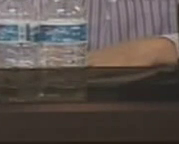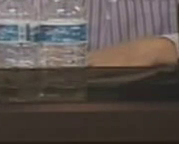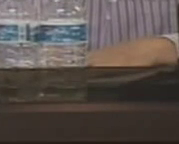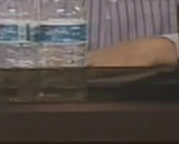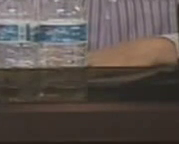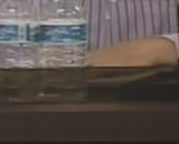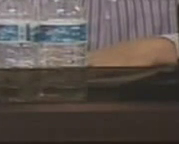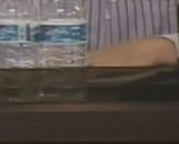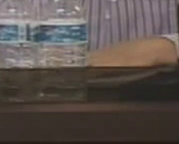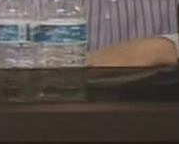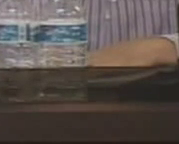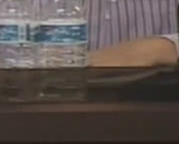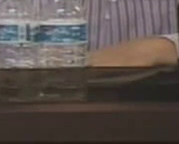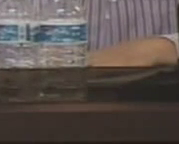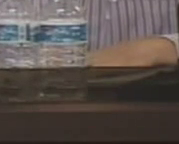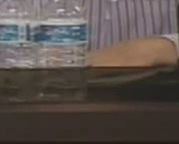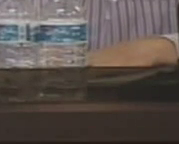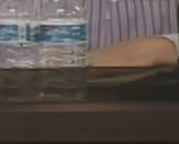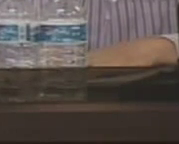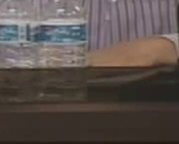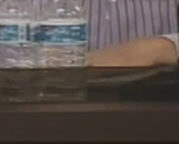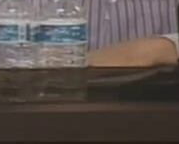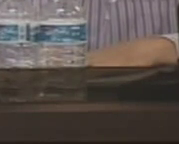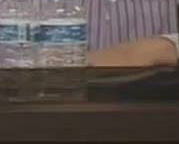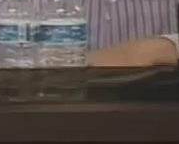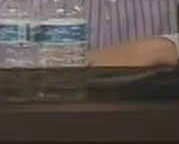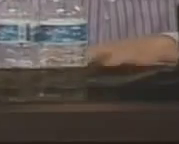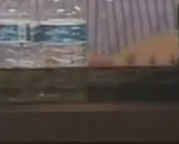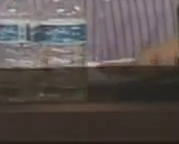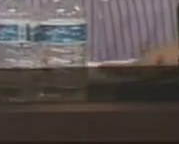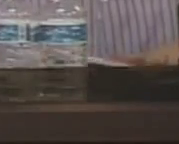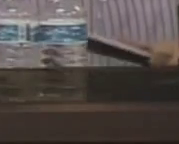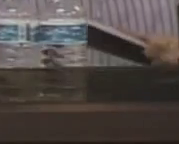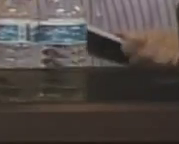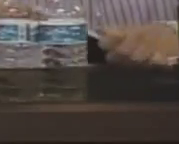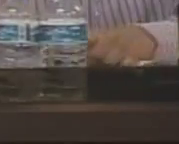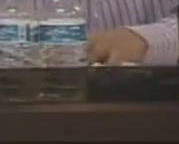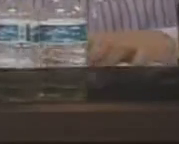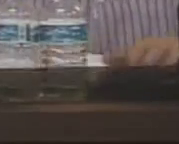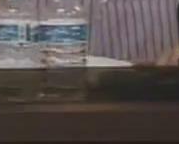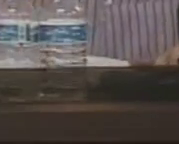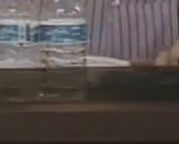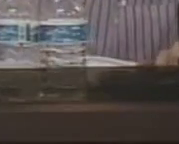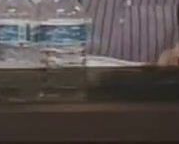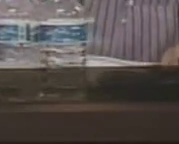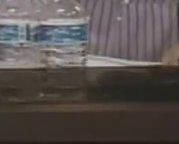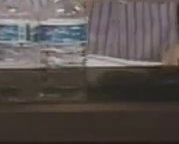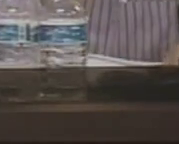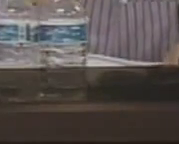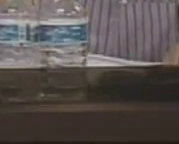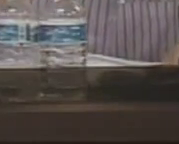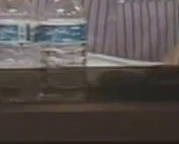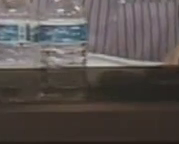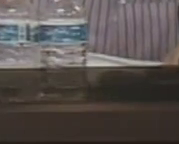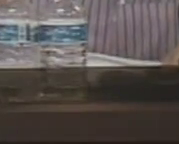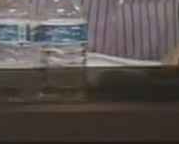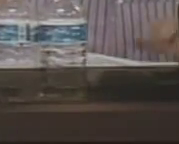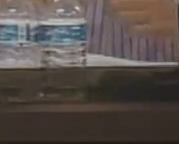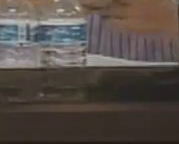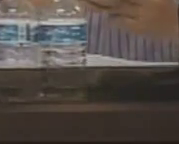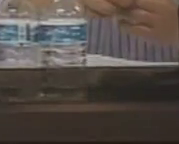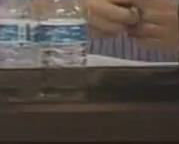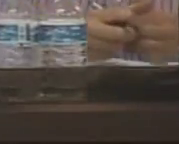deseja? Não havendo, vai à votação. E, por se tratar de regime de urgência, necessita